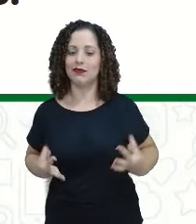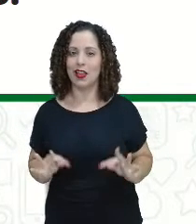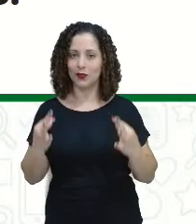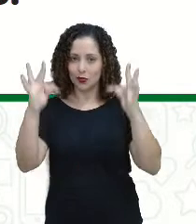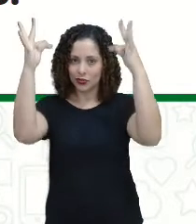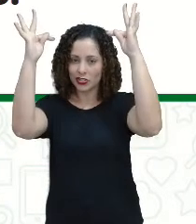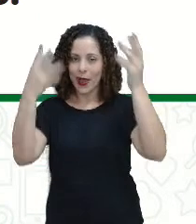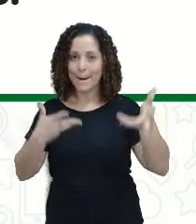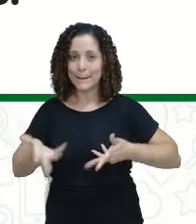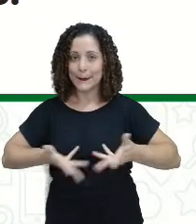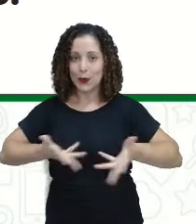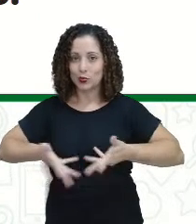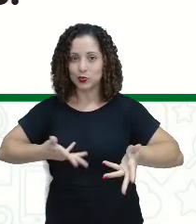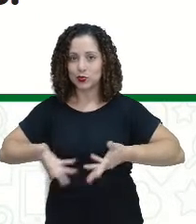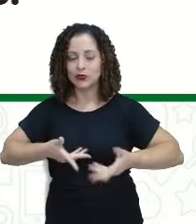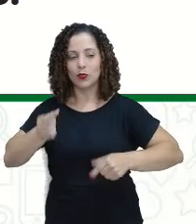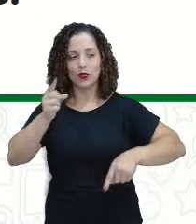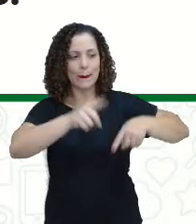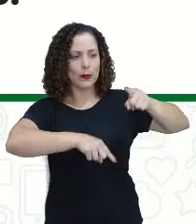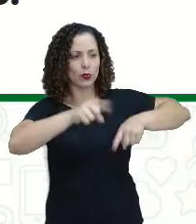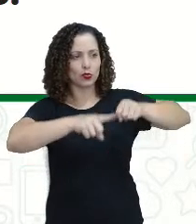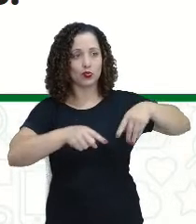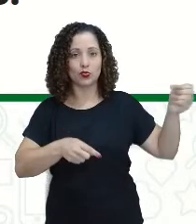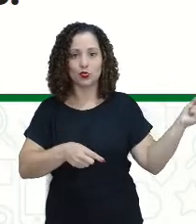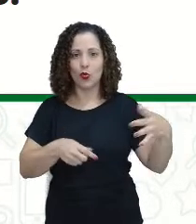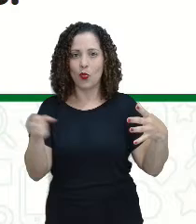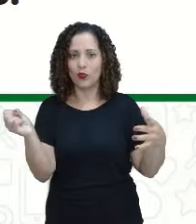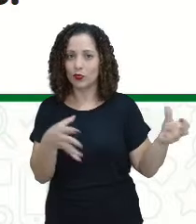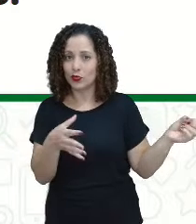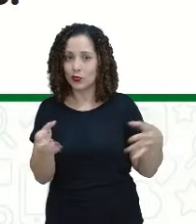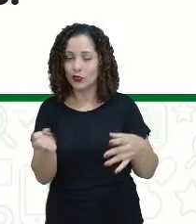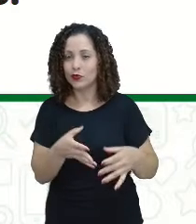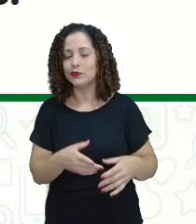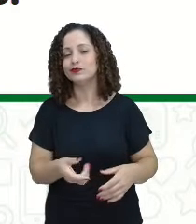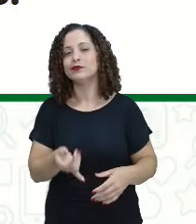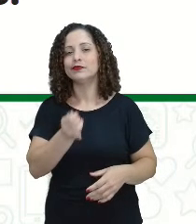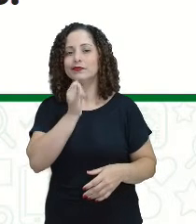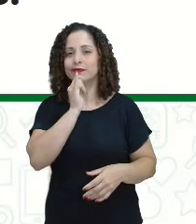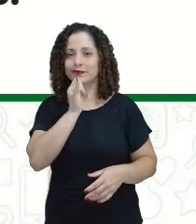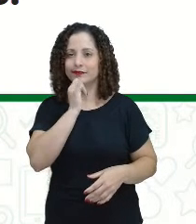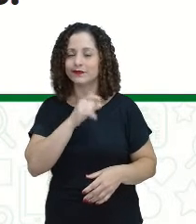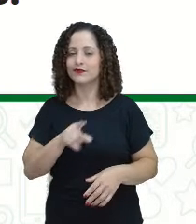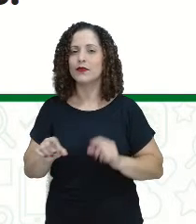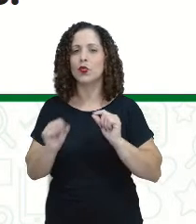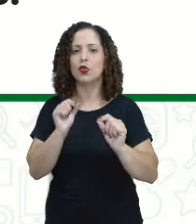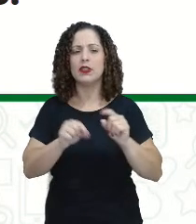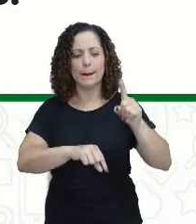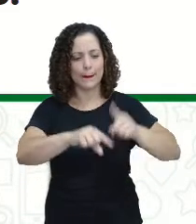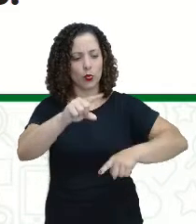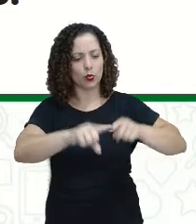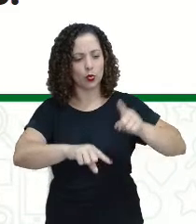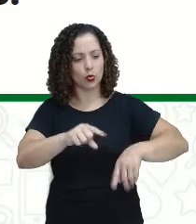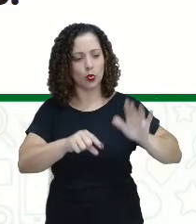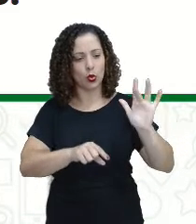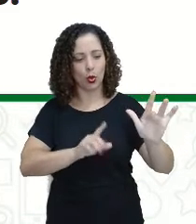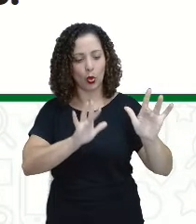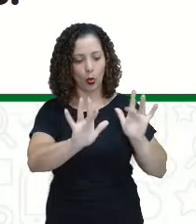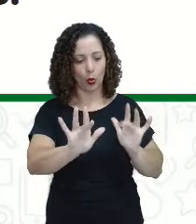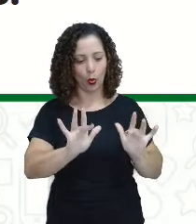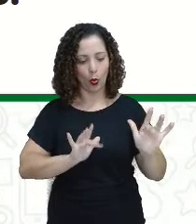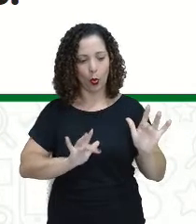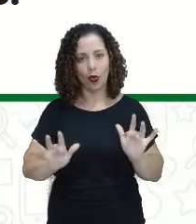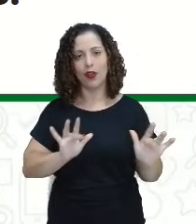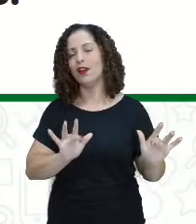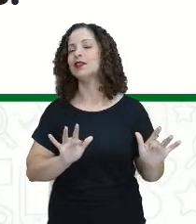na fabricação de objetos. Vamos relembrar? Objeto, tudo que eu posso tocar, e matéria é aquilo que é feito